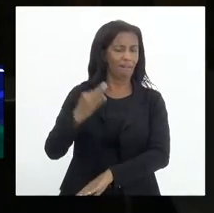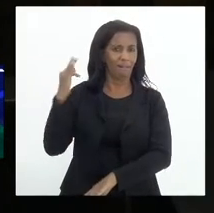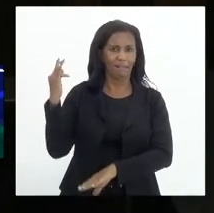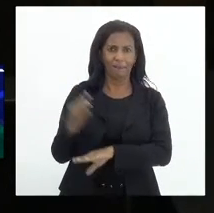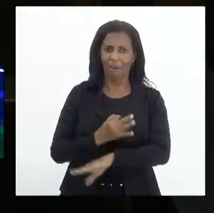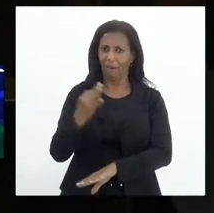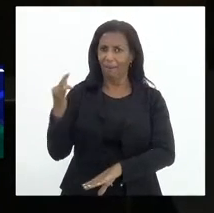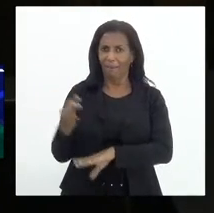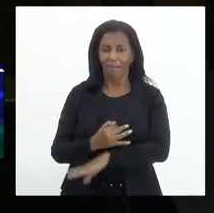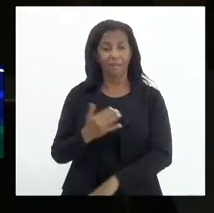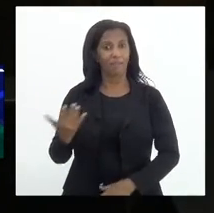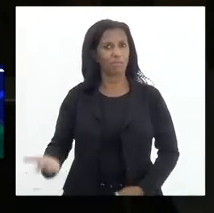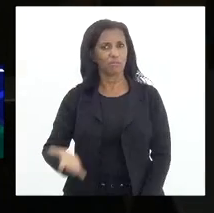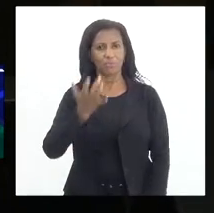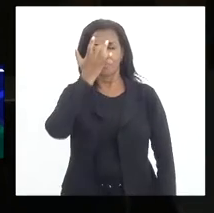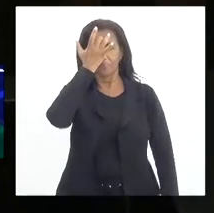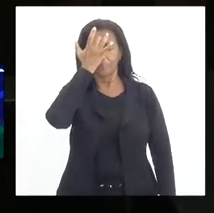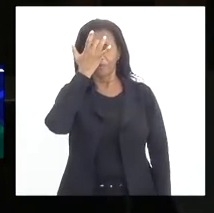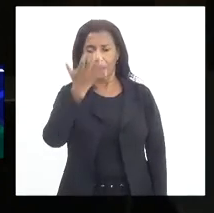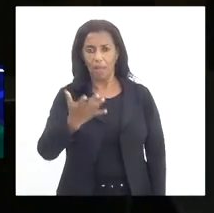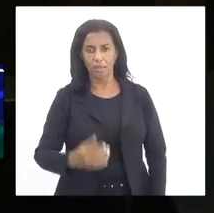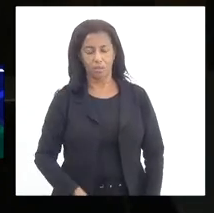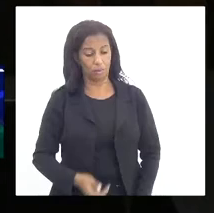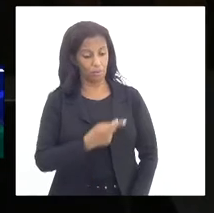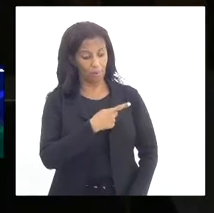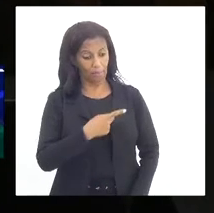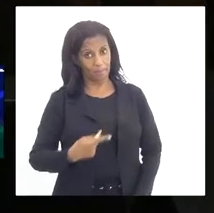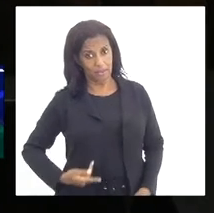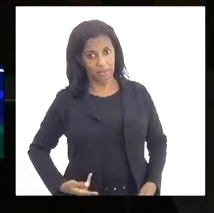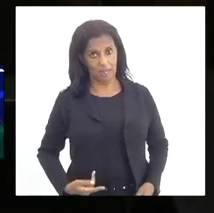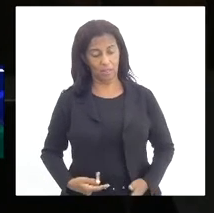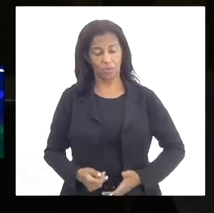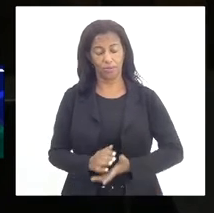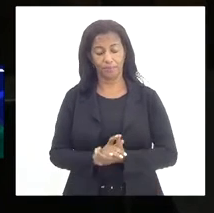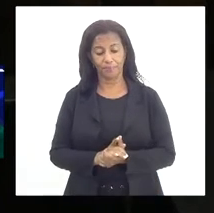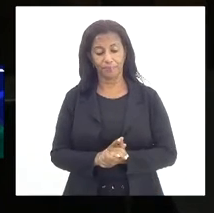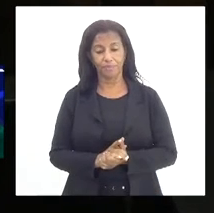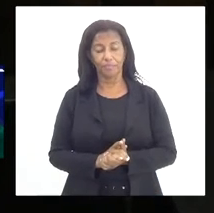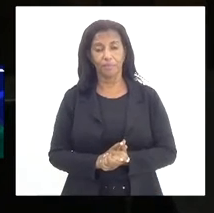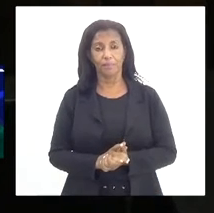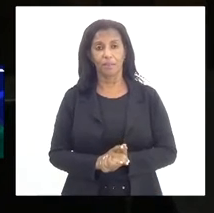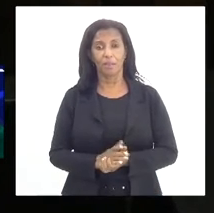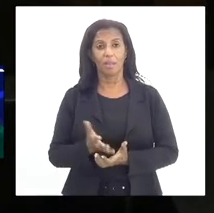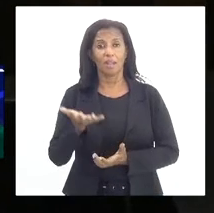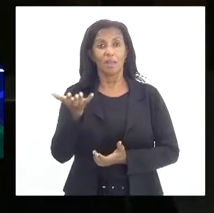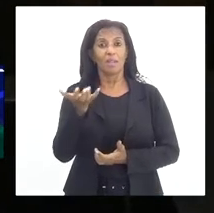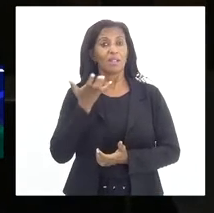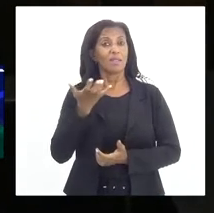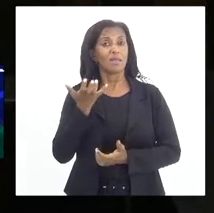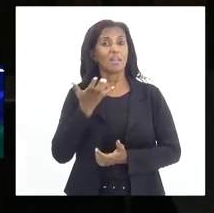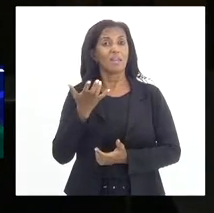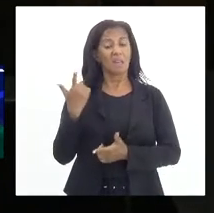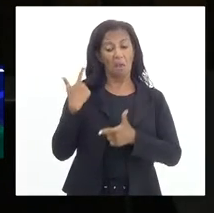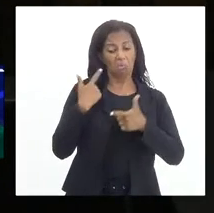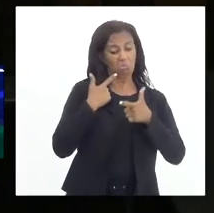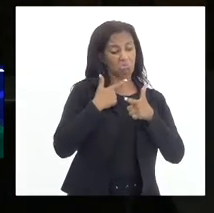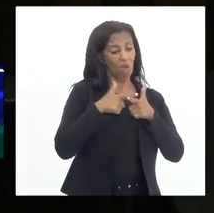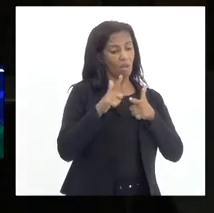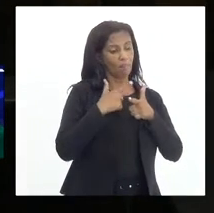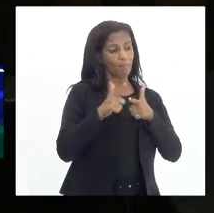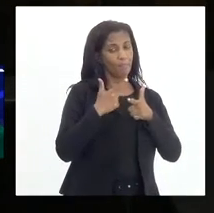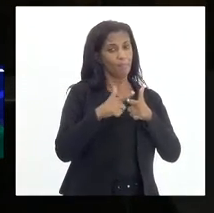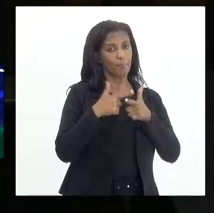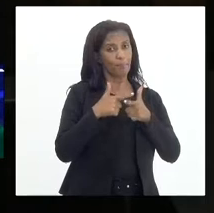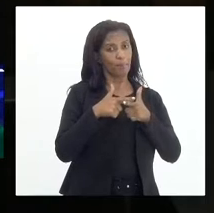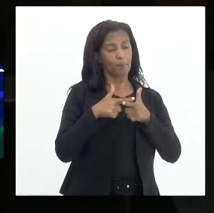é muito fácil o presidente da República querer empurrar o problema